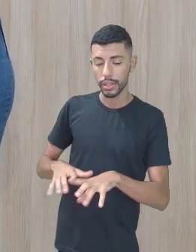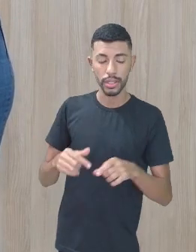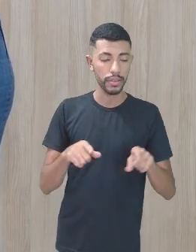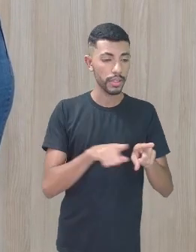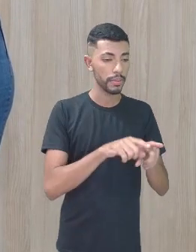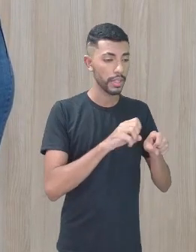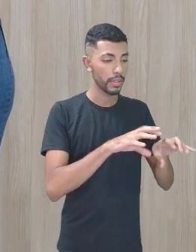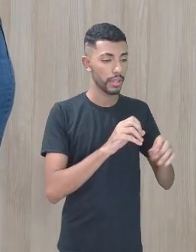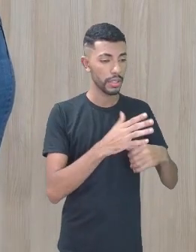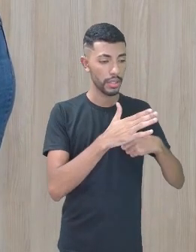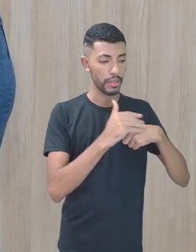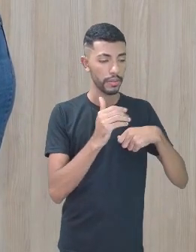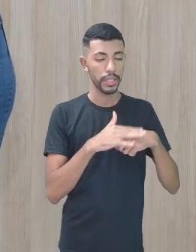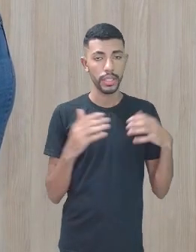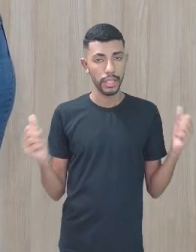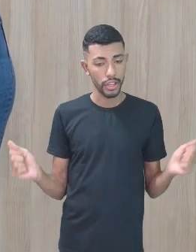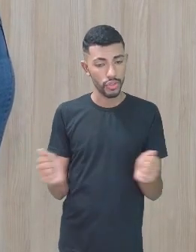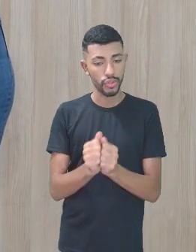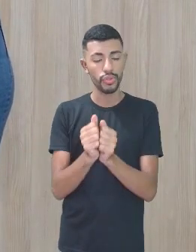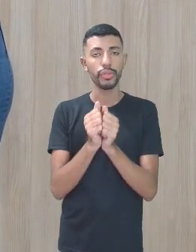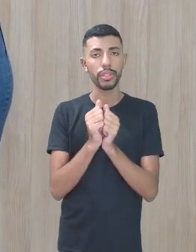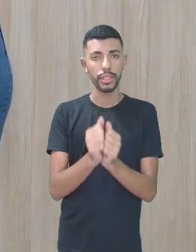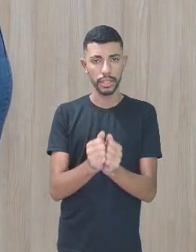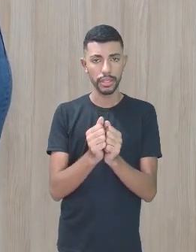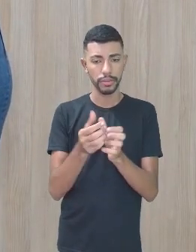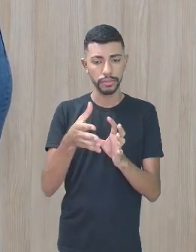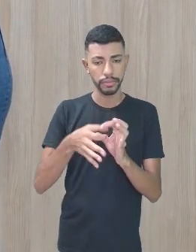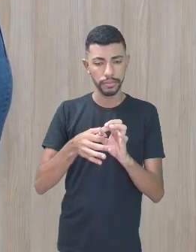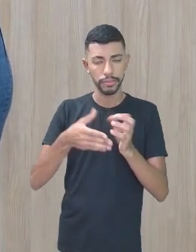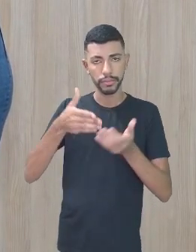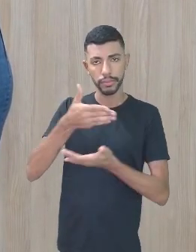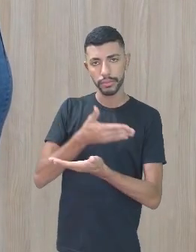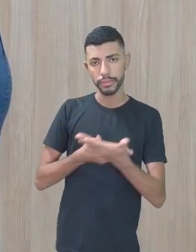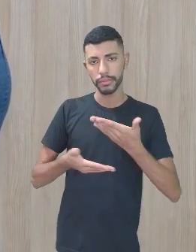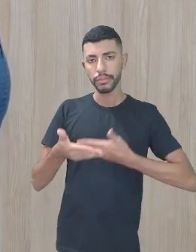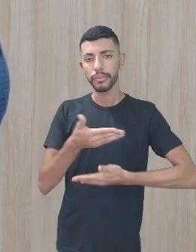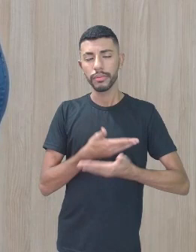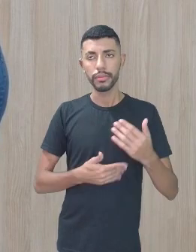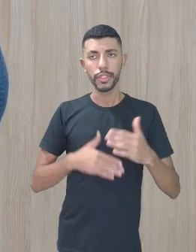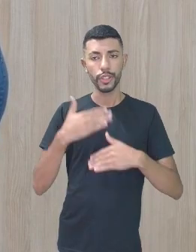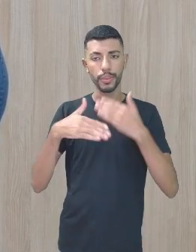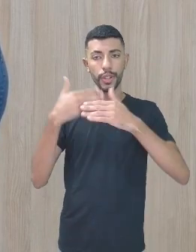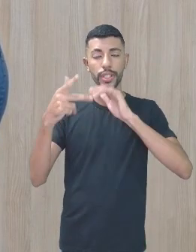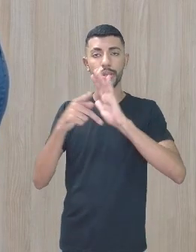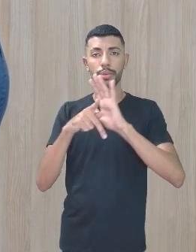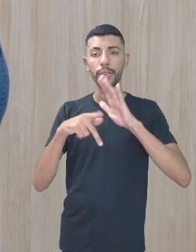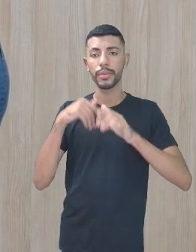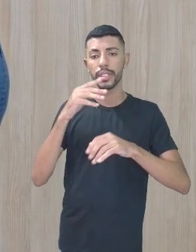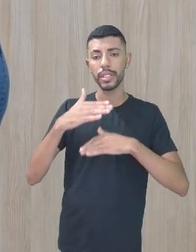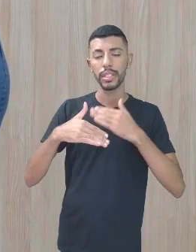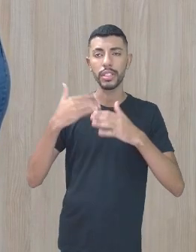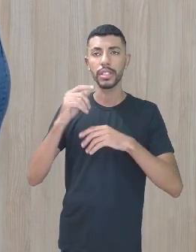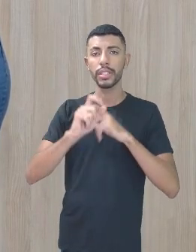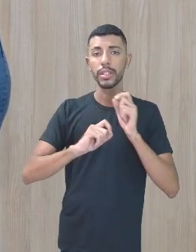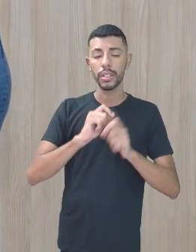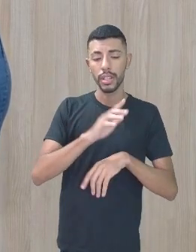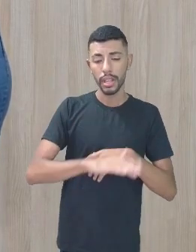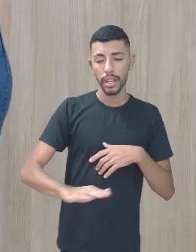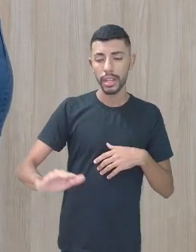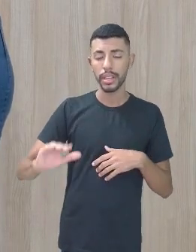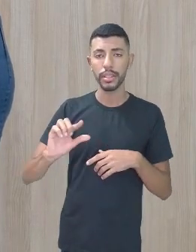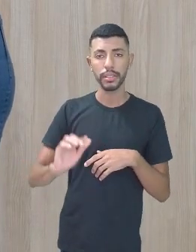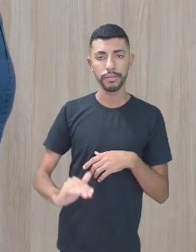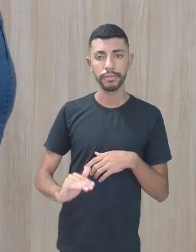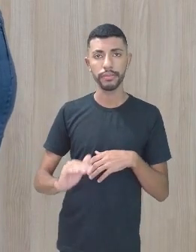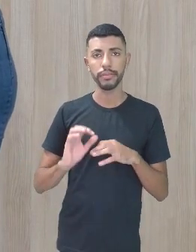e educação afetiva estão juntas, estão entrelaçadas nesse processo de desenvolvimento da criança menor, da criança